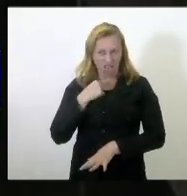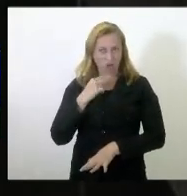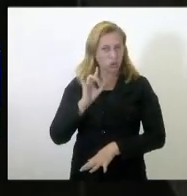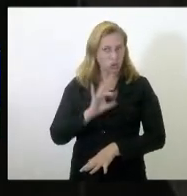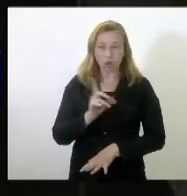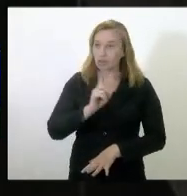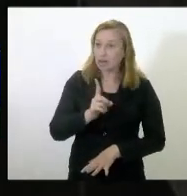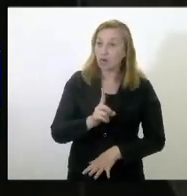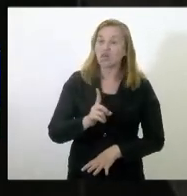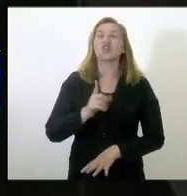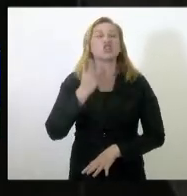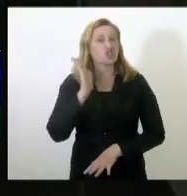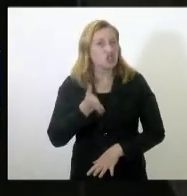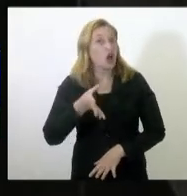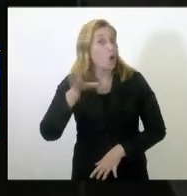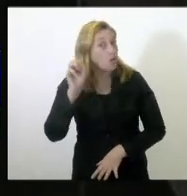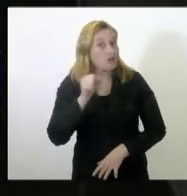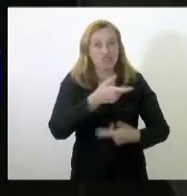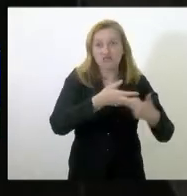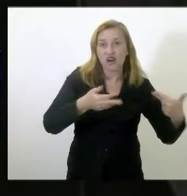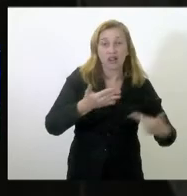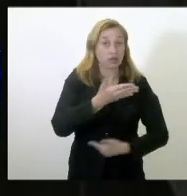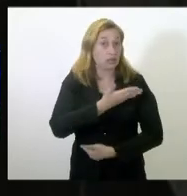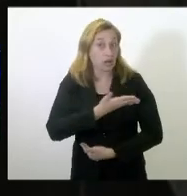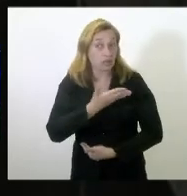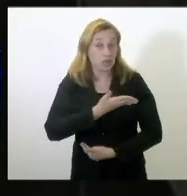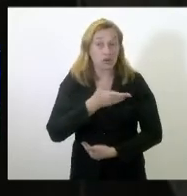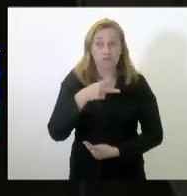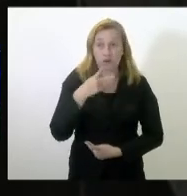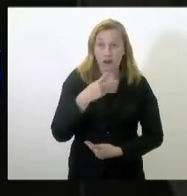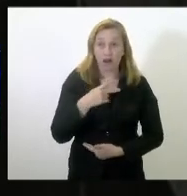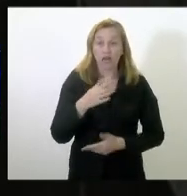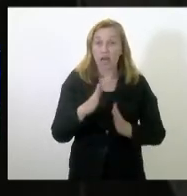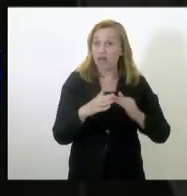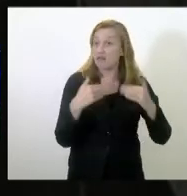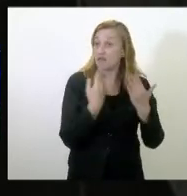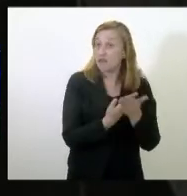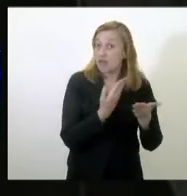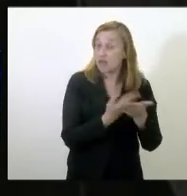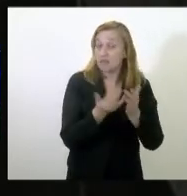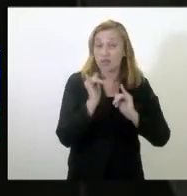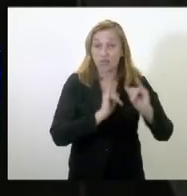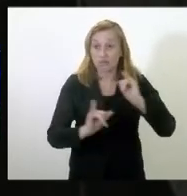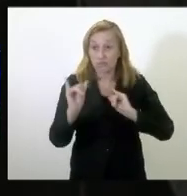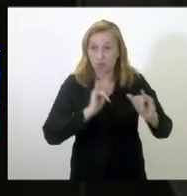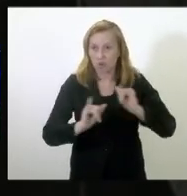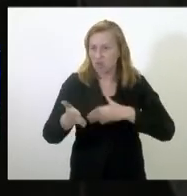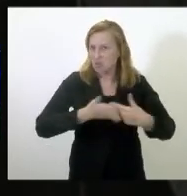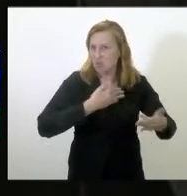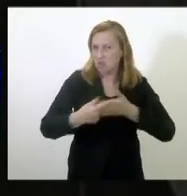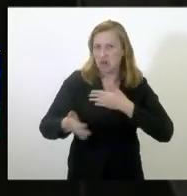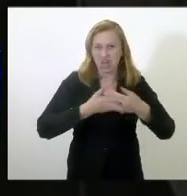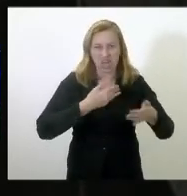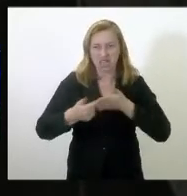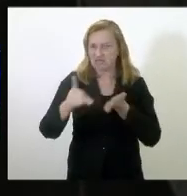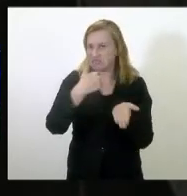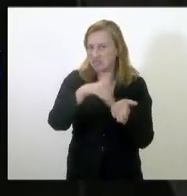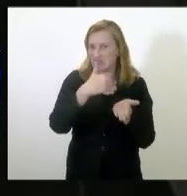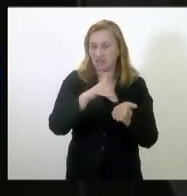já ouvi de diversos colegas, faz um requerimento de informação a qualquer determinada